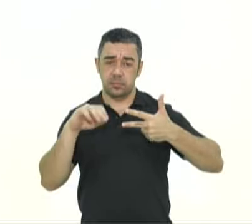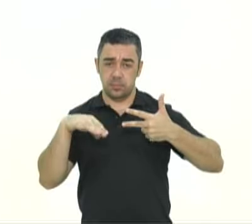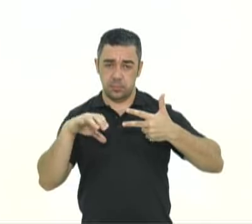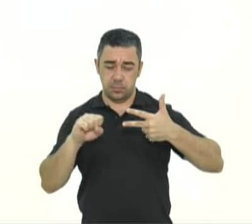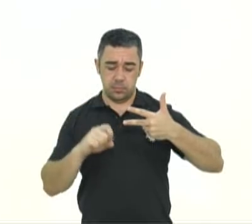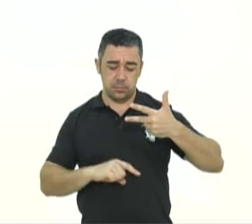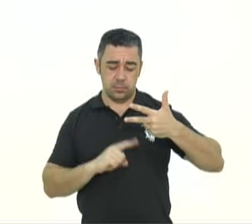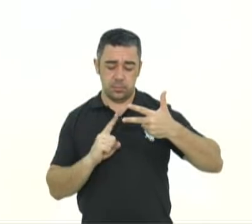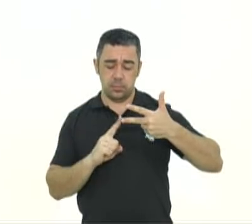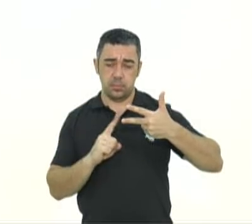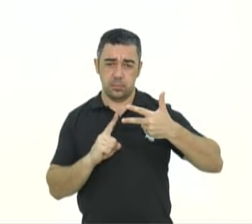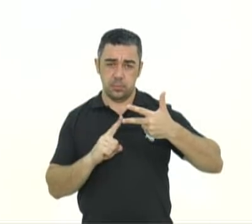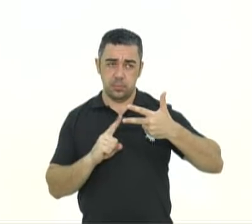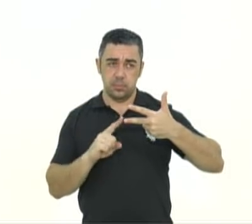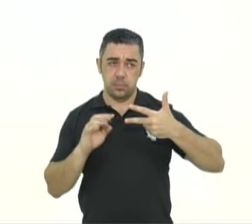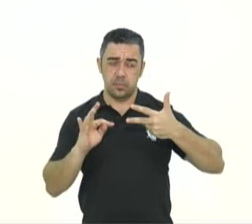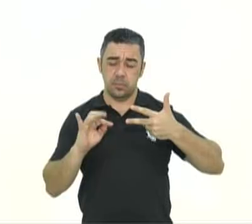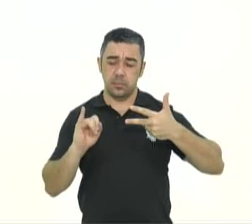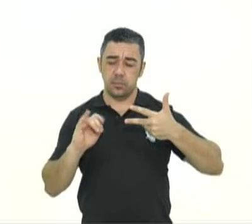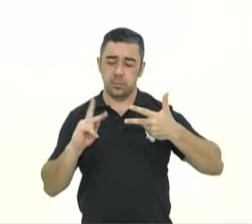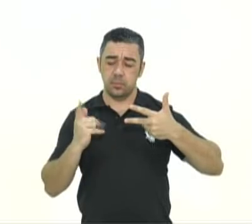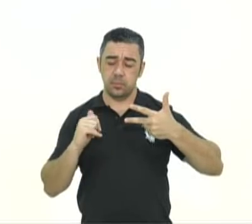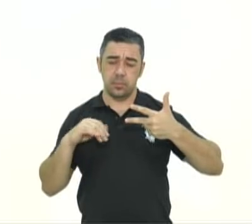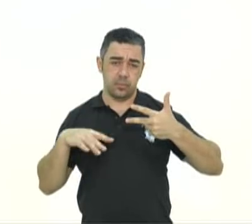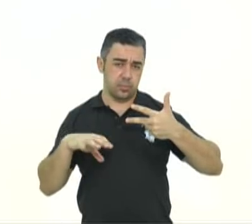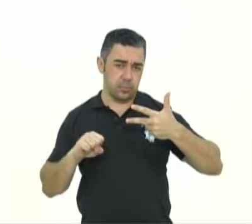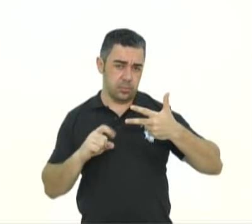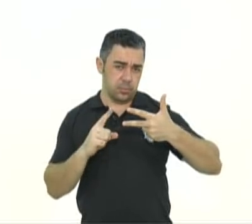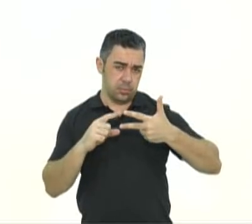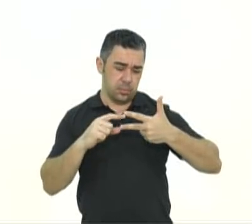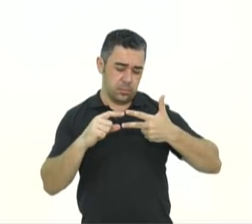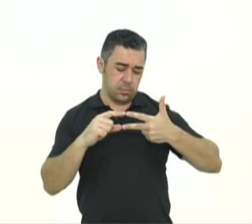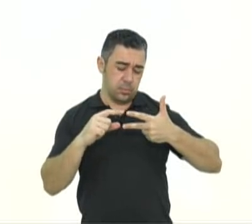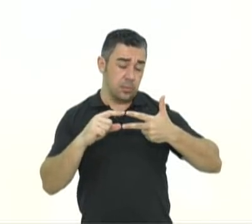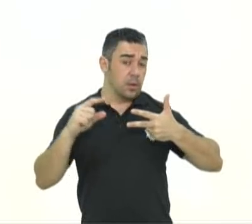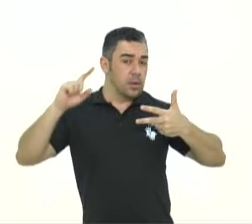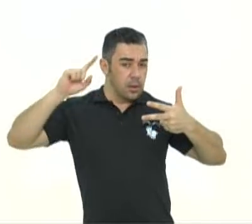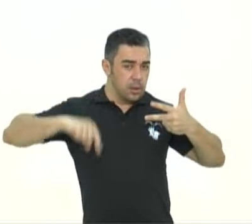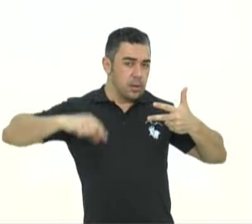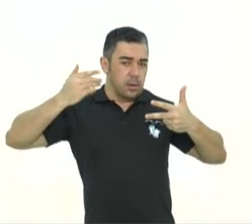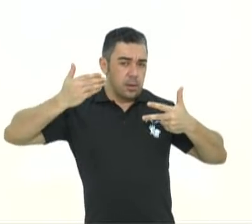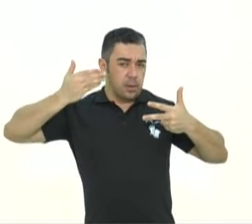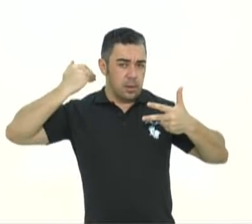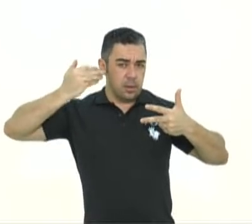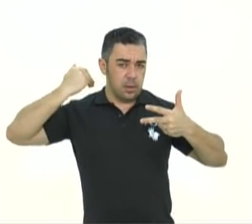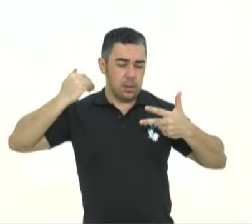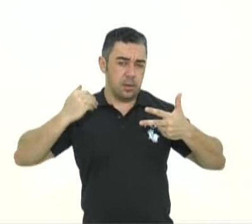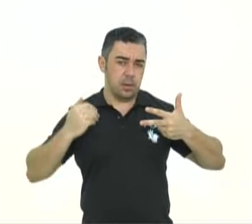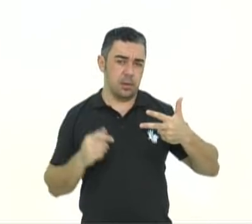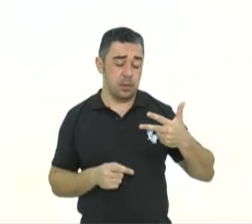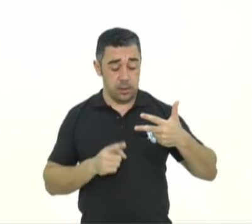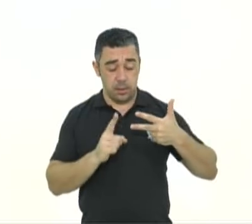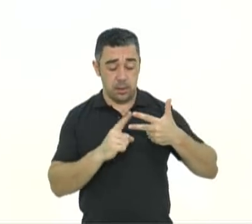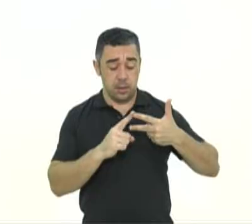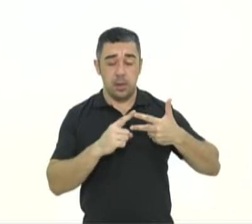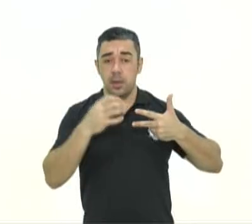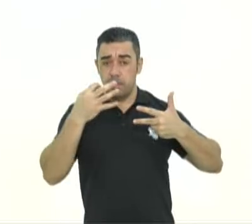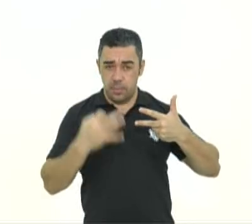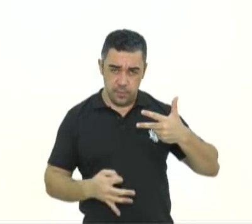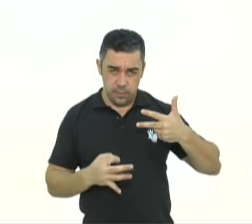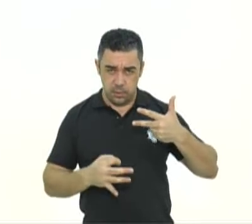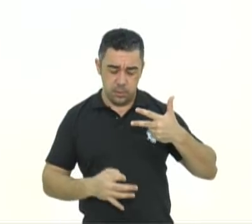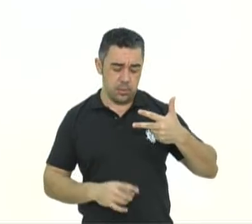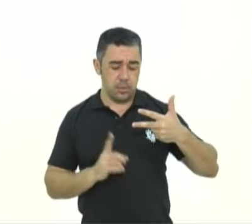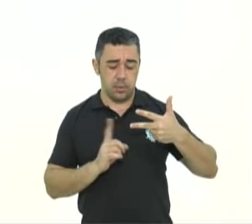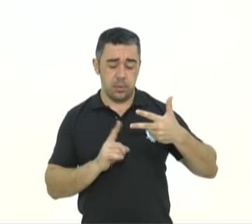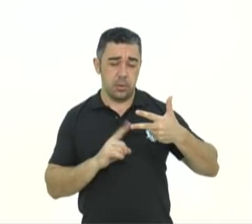Tivemos, certo? O item 2. E tínhamos. Um deles está no pretérito perfeito e outro